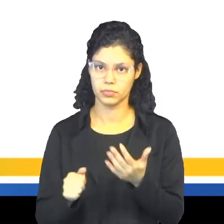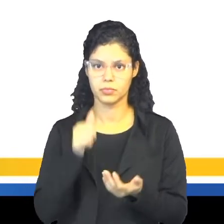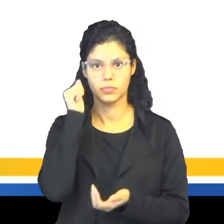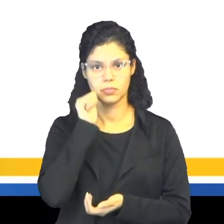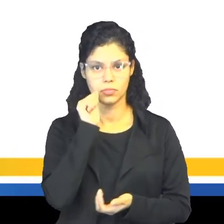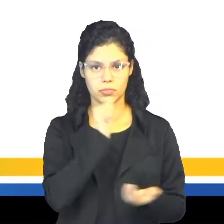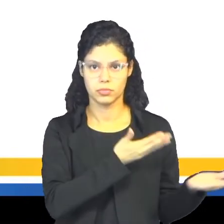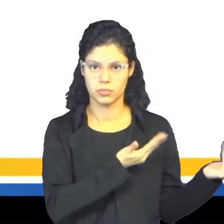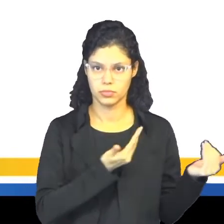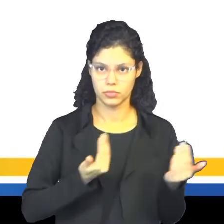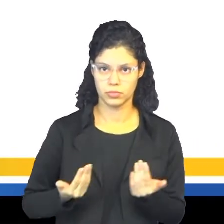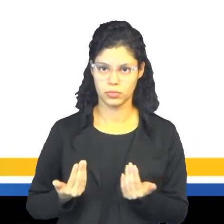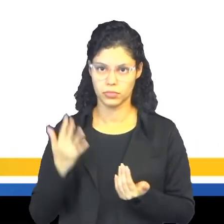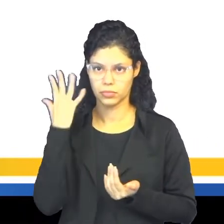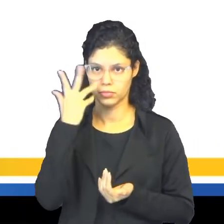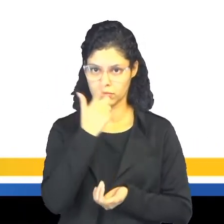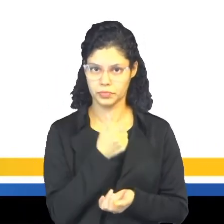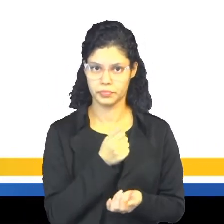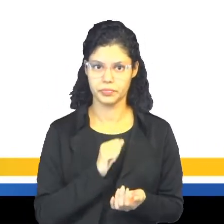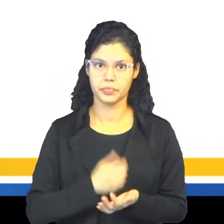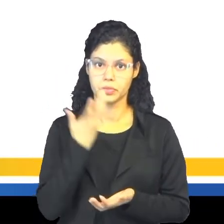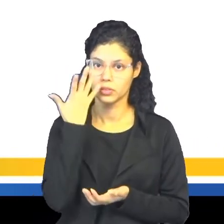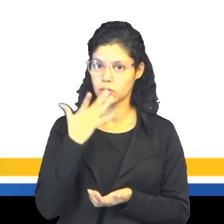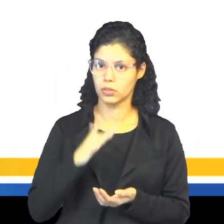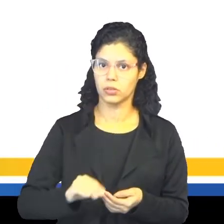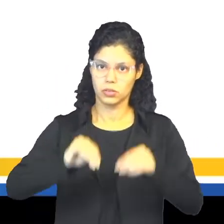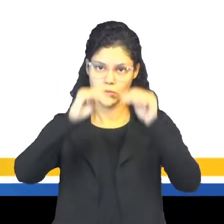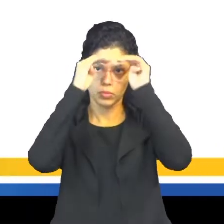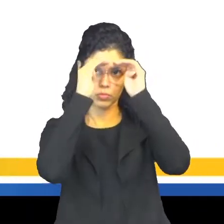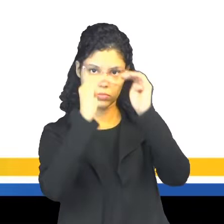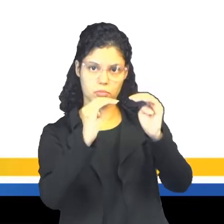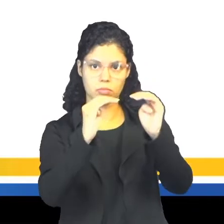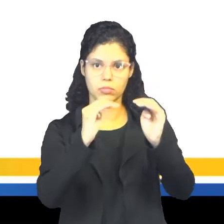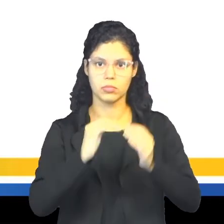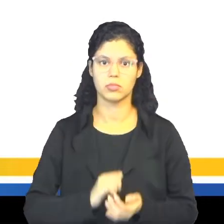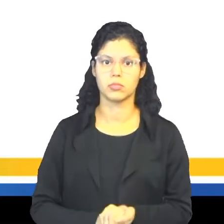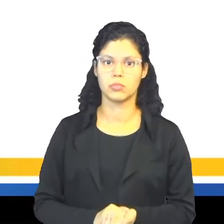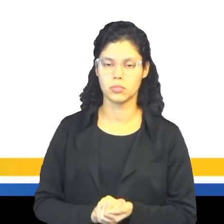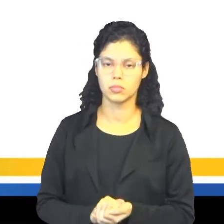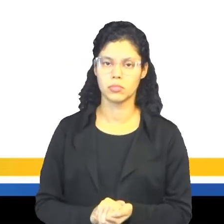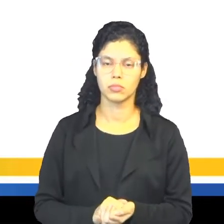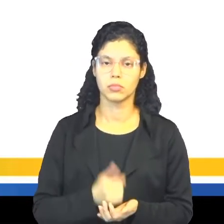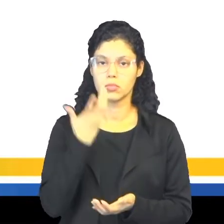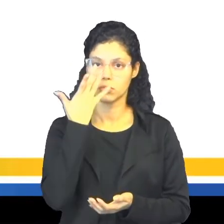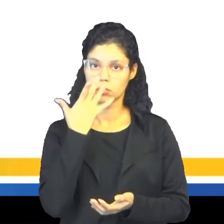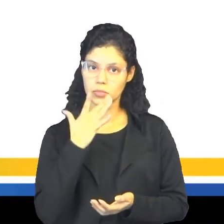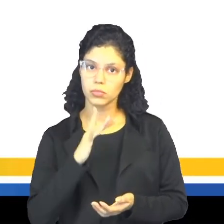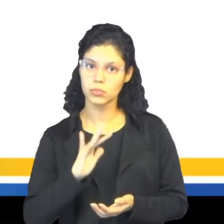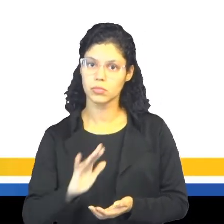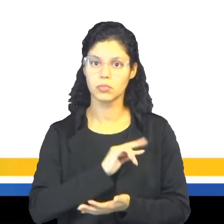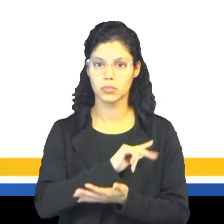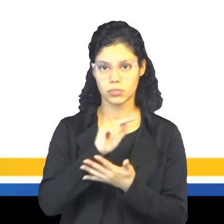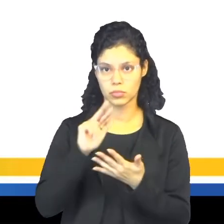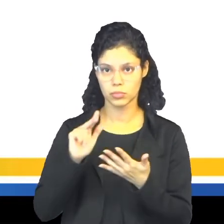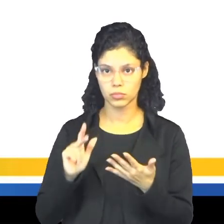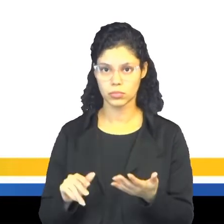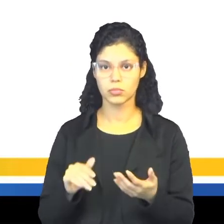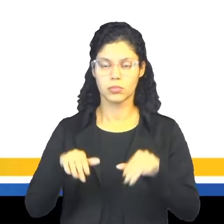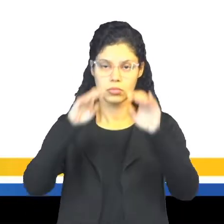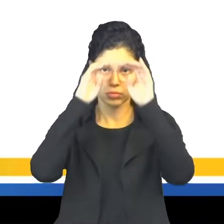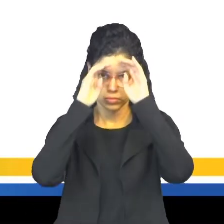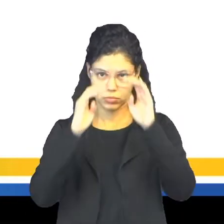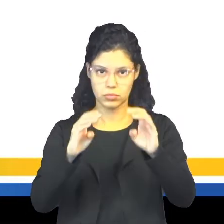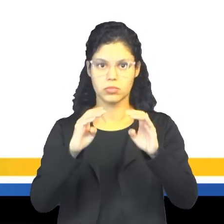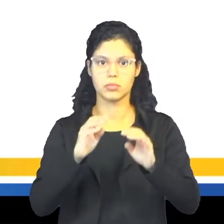tá próximo exemplo criança obediente crianças obedientes tá então